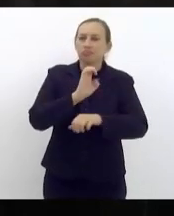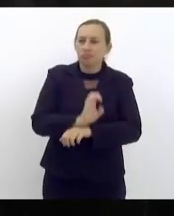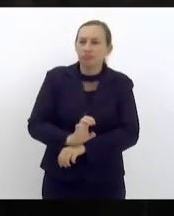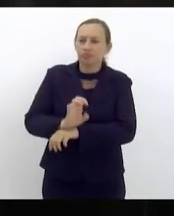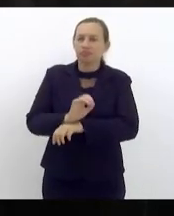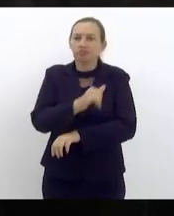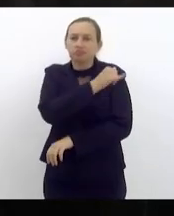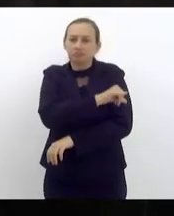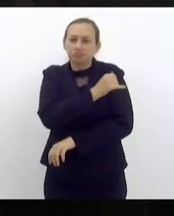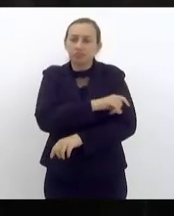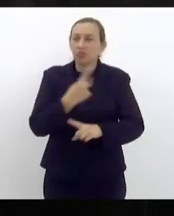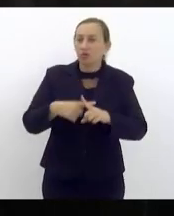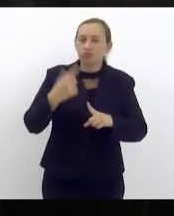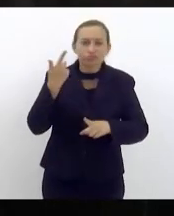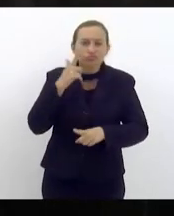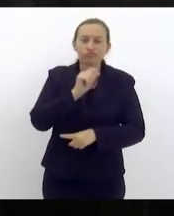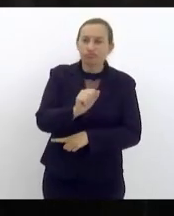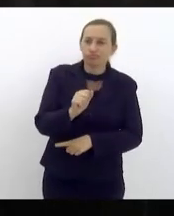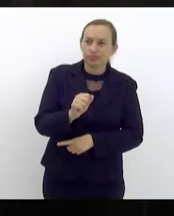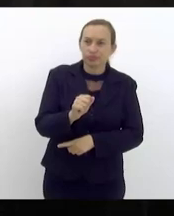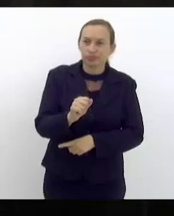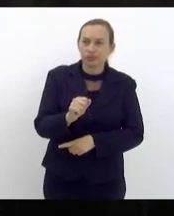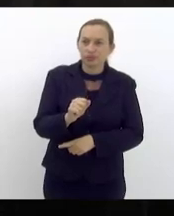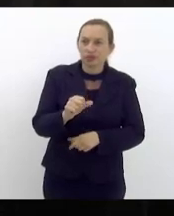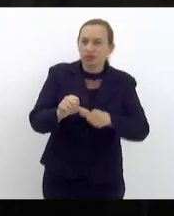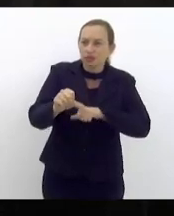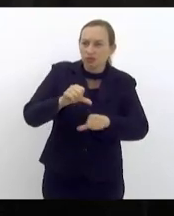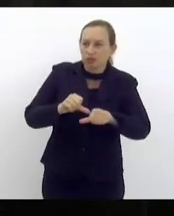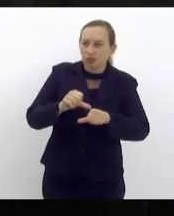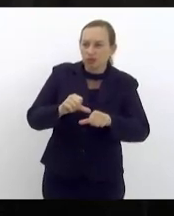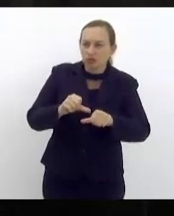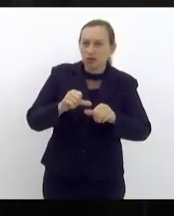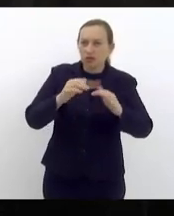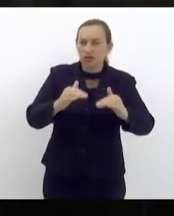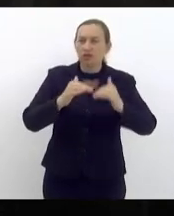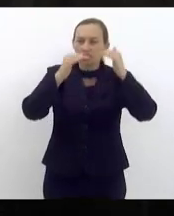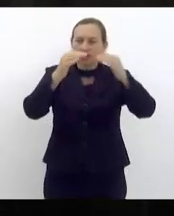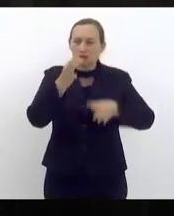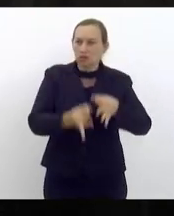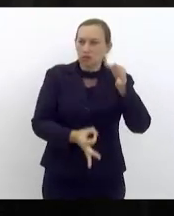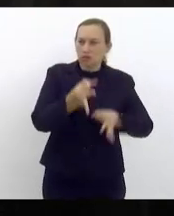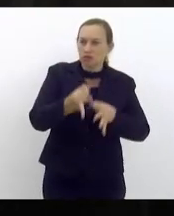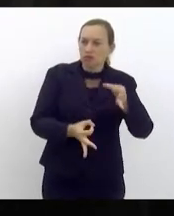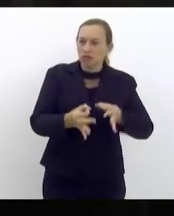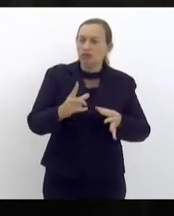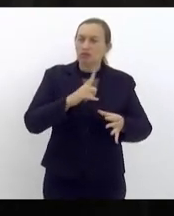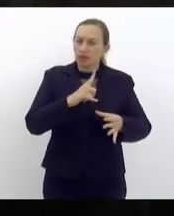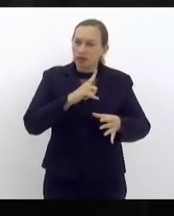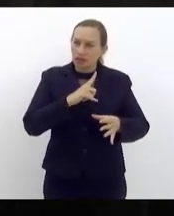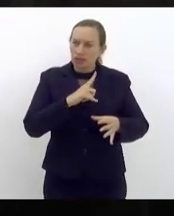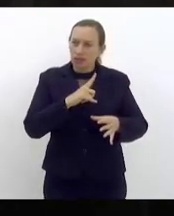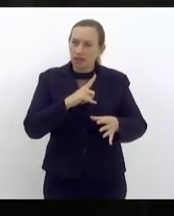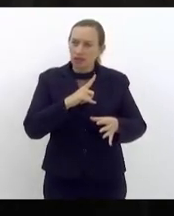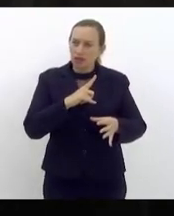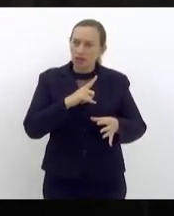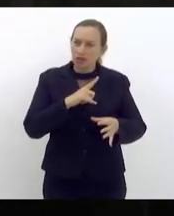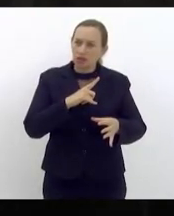do Rio de Janeiro porque se a gente conseguir reverter essa decisão do supremo vai existir uma jurisprudência